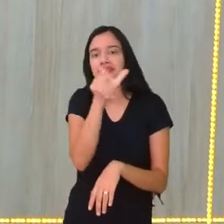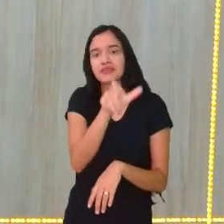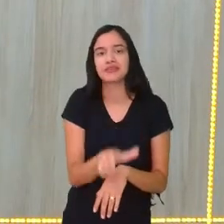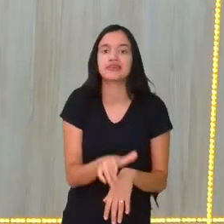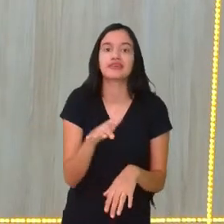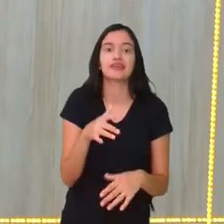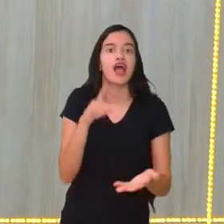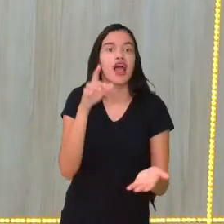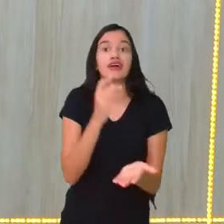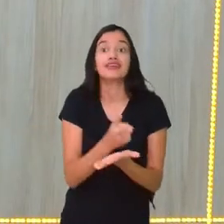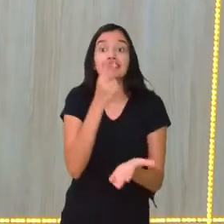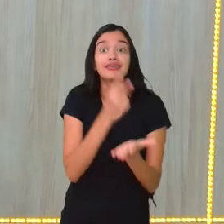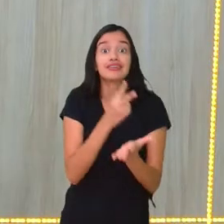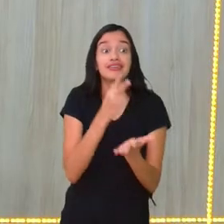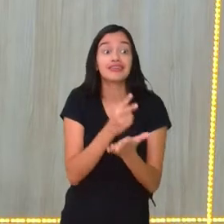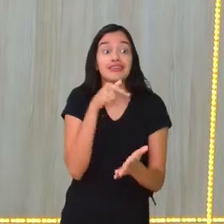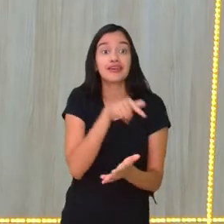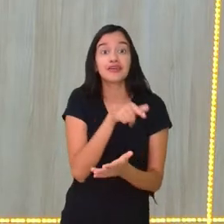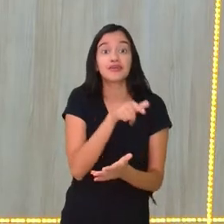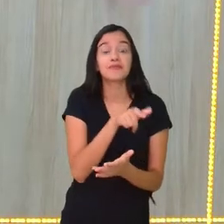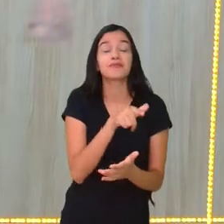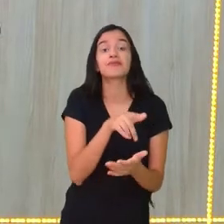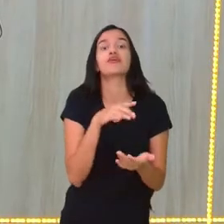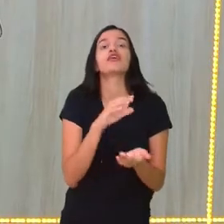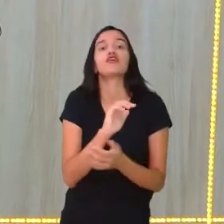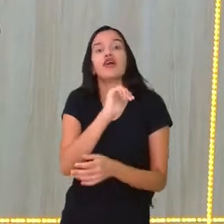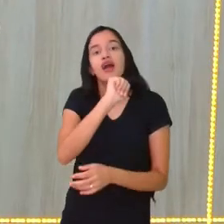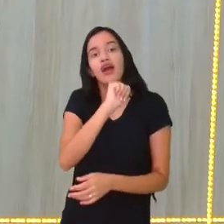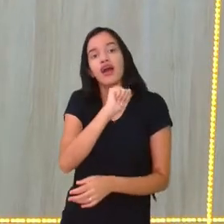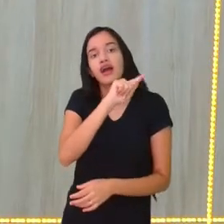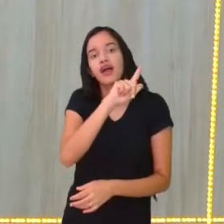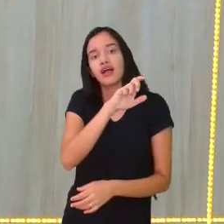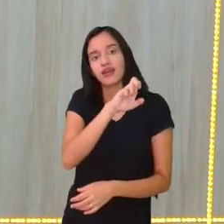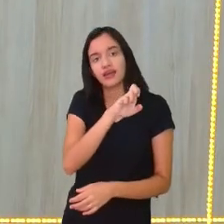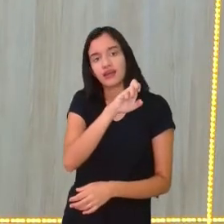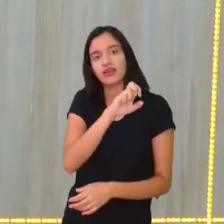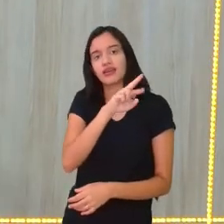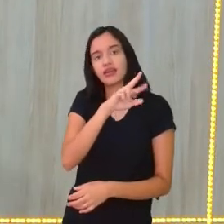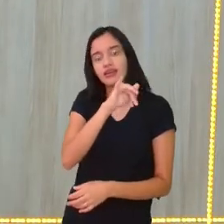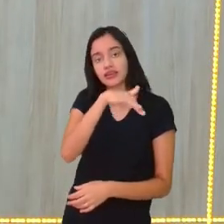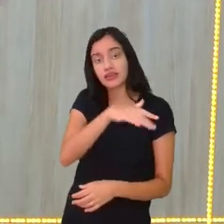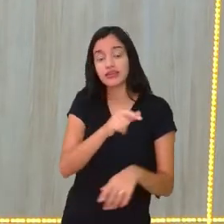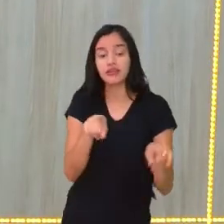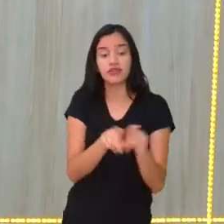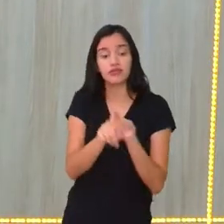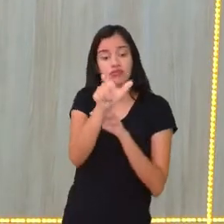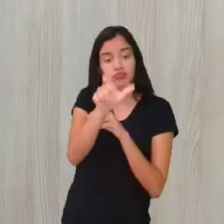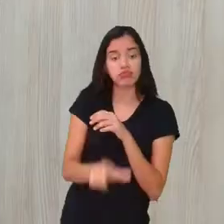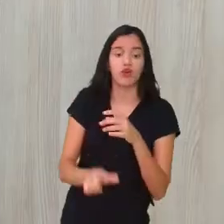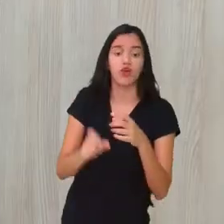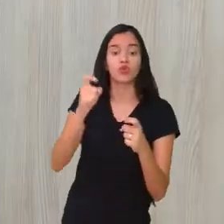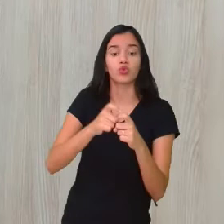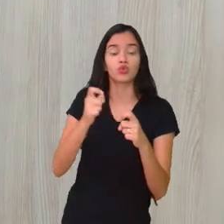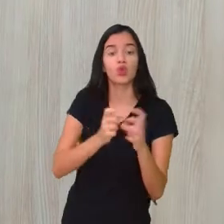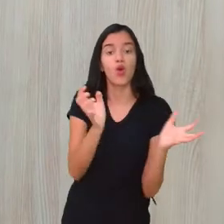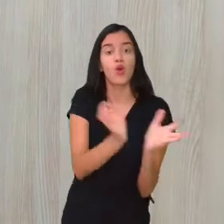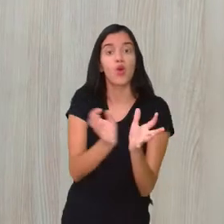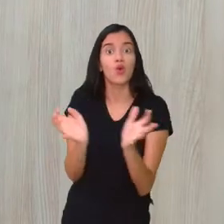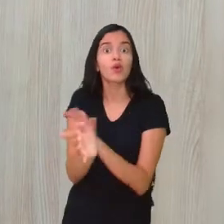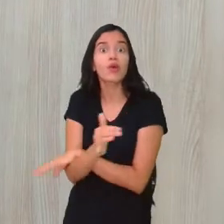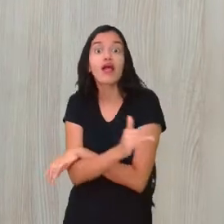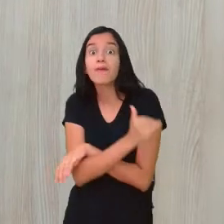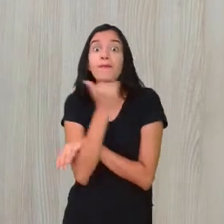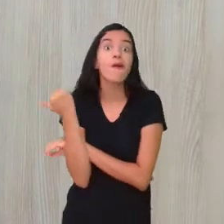sempre o Arlequim. A figura da Colombina, a figura do Dottore, né, Gini? E em muitos grupos até ele